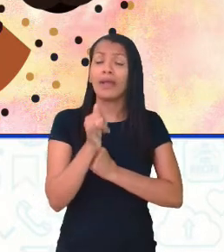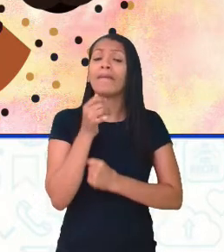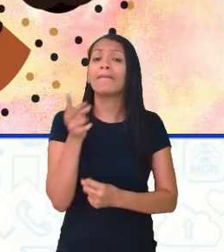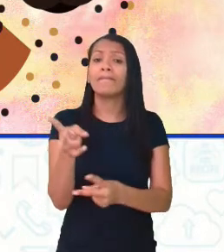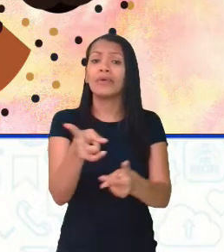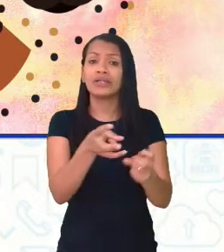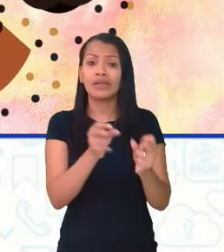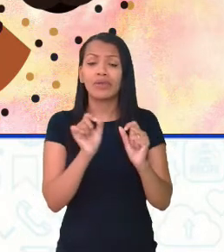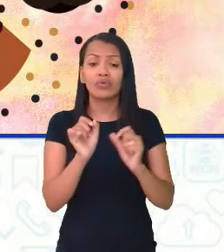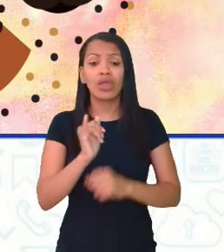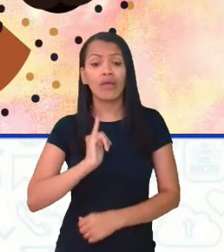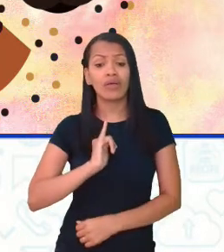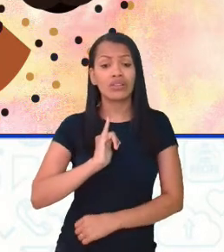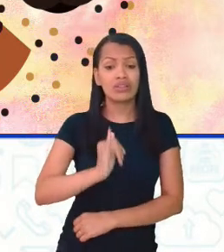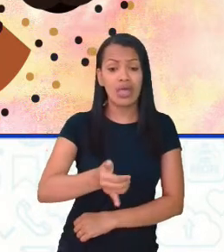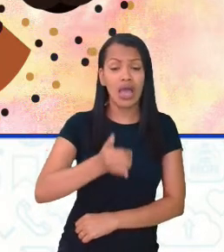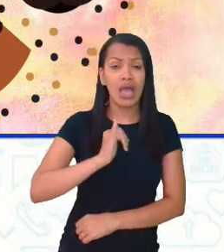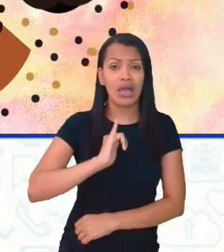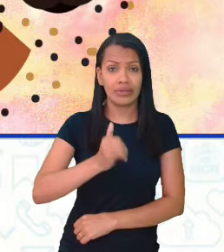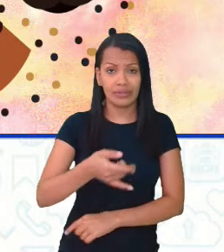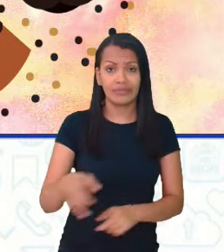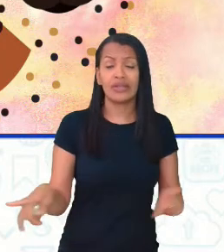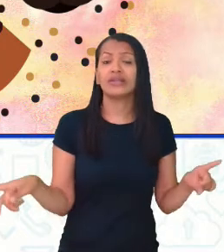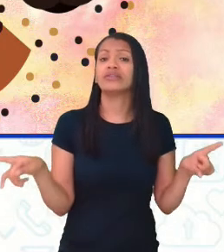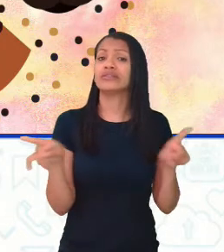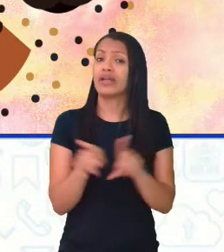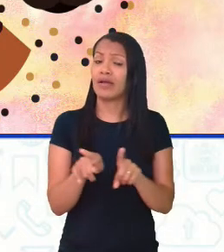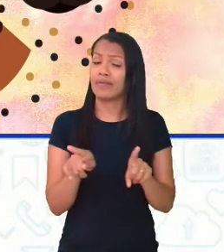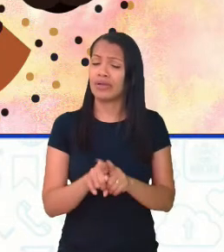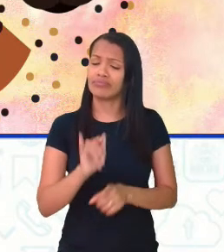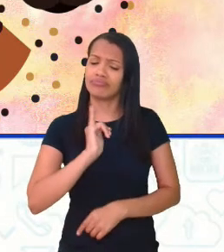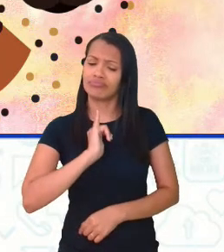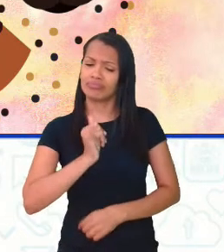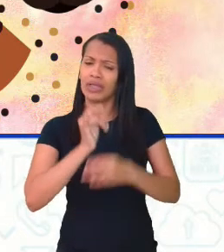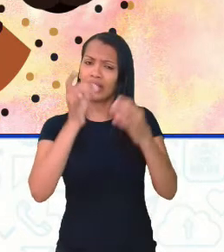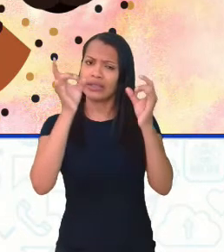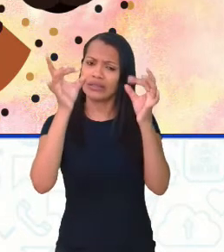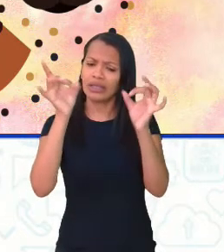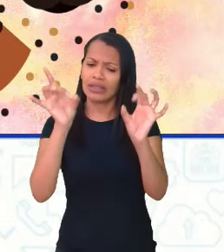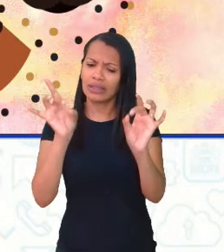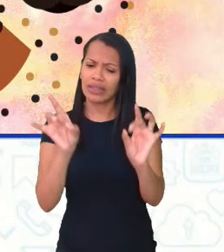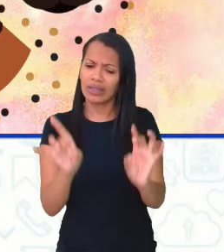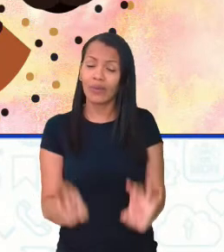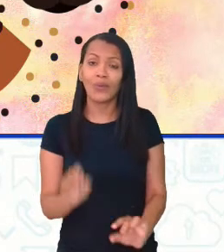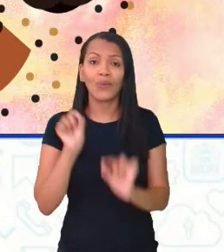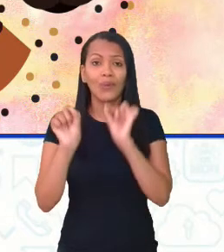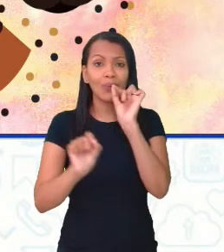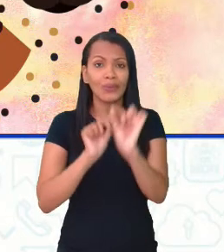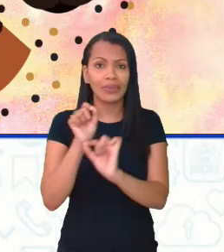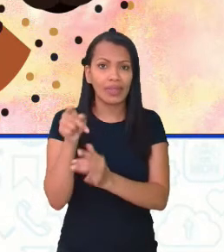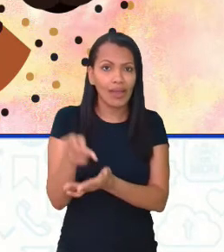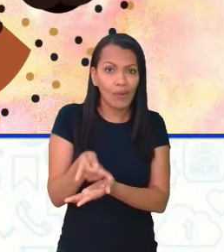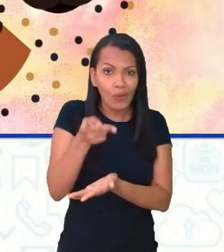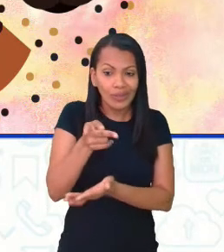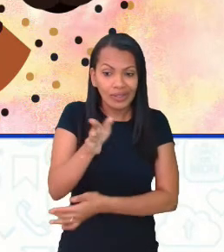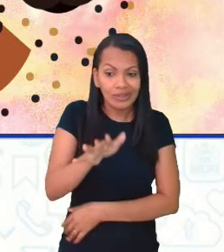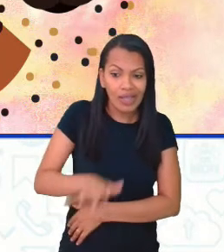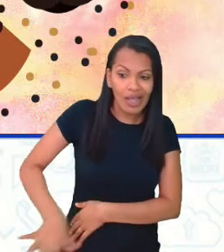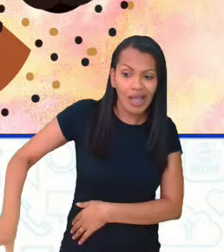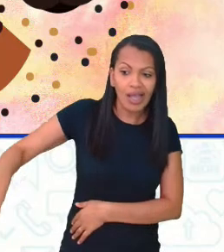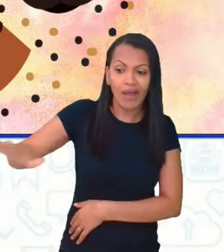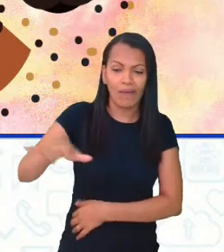narrativa, uma narratividade que é também descritiva. Preciso descrever o que está acontecendo ao meu redor, eu